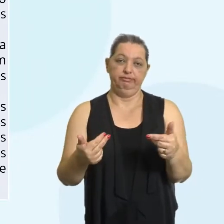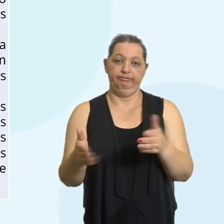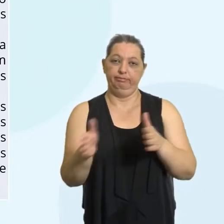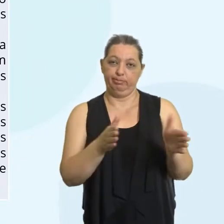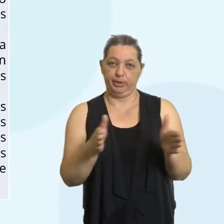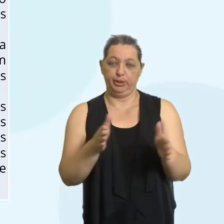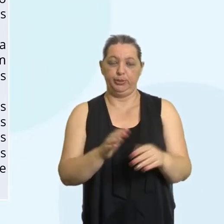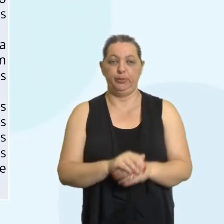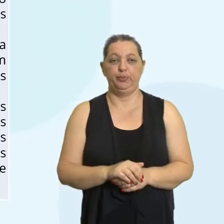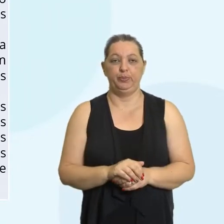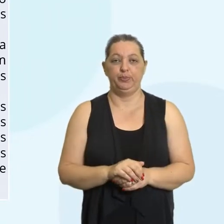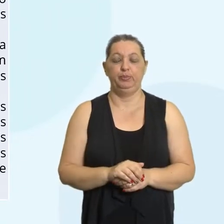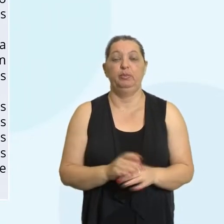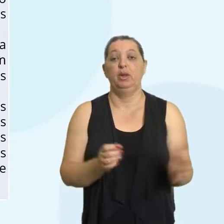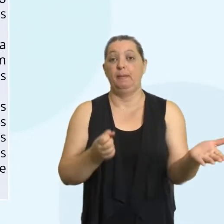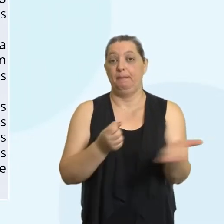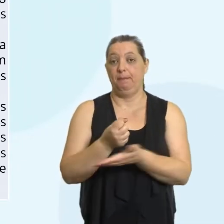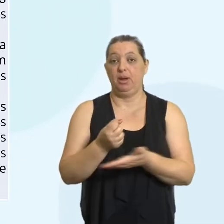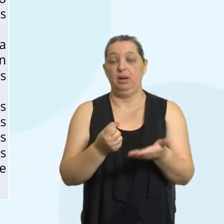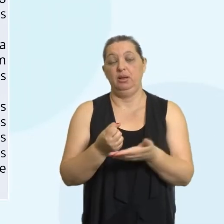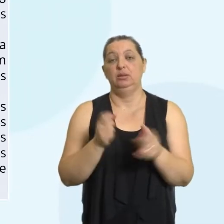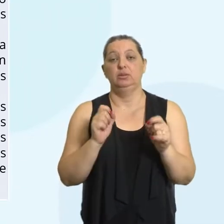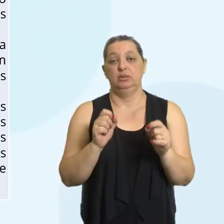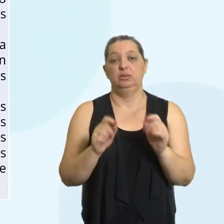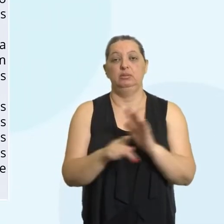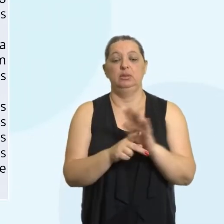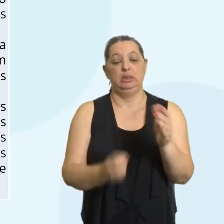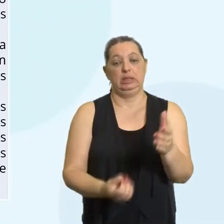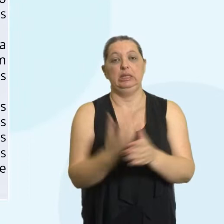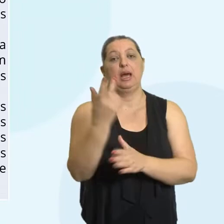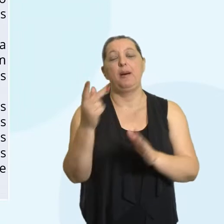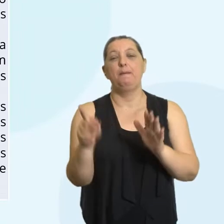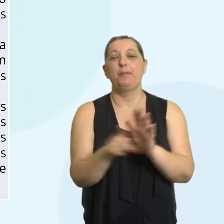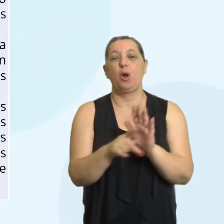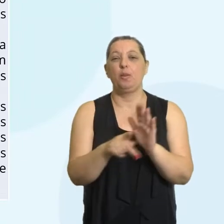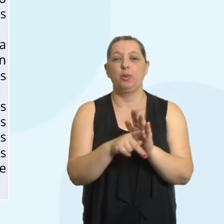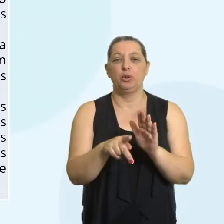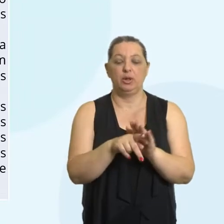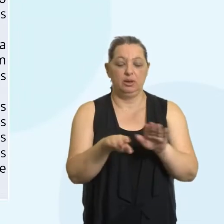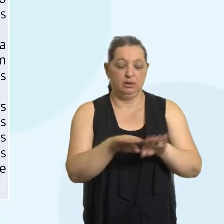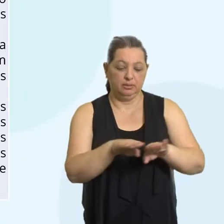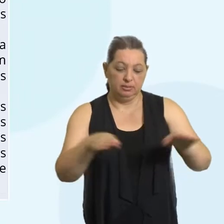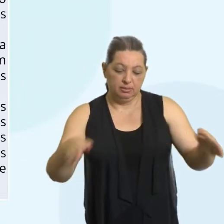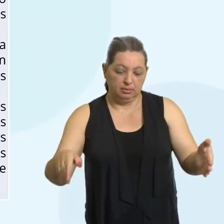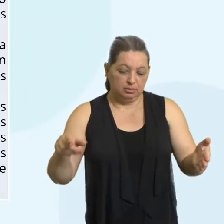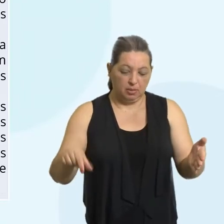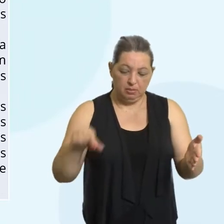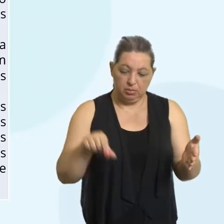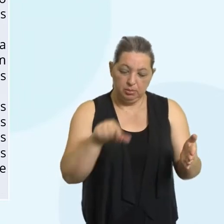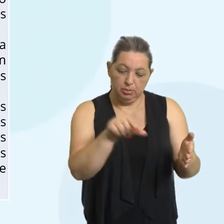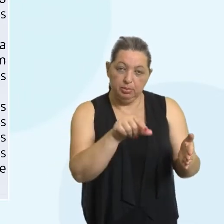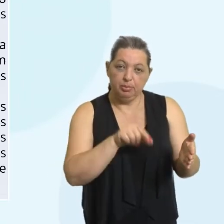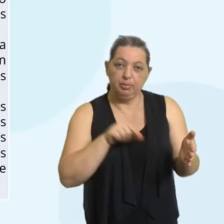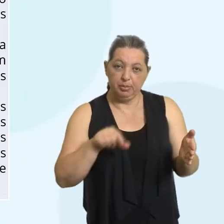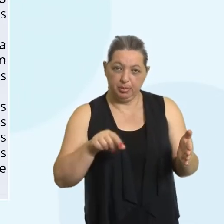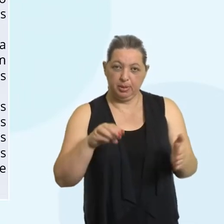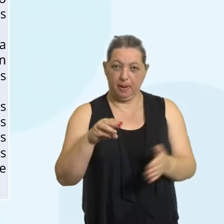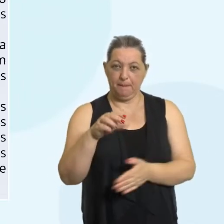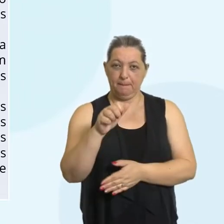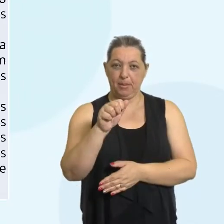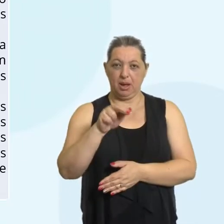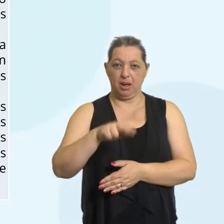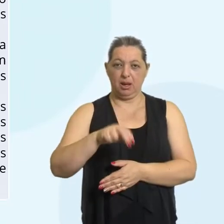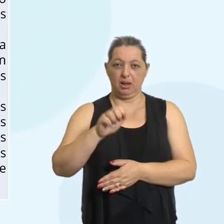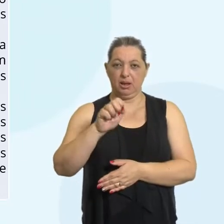e com base nisso eles vão criar uma maquete e a estética nessa maquete a cara dessa maquete tem que ter a ver